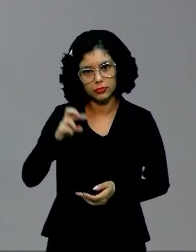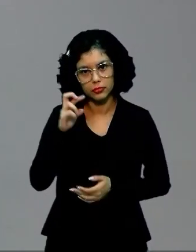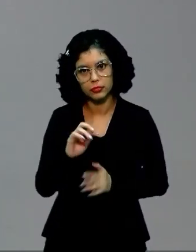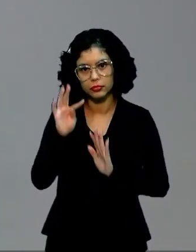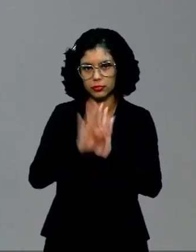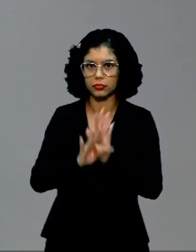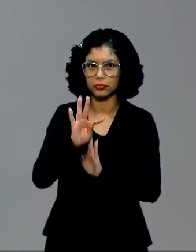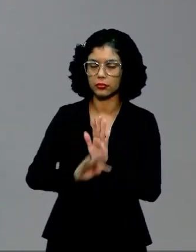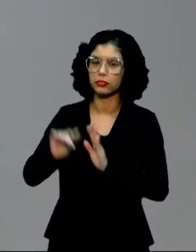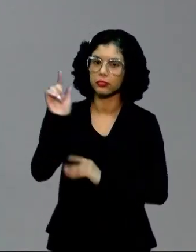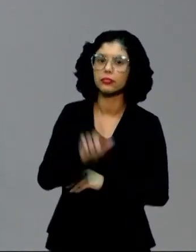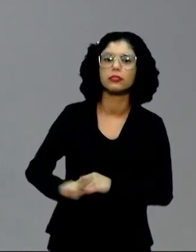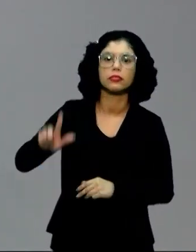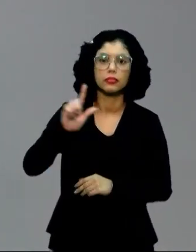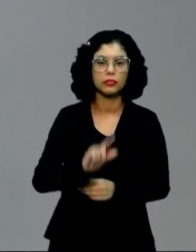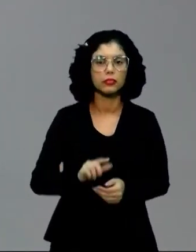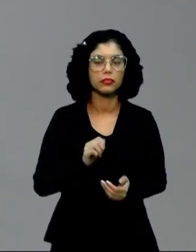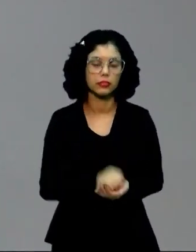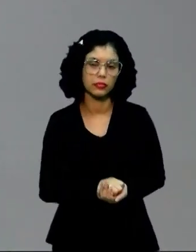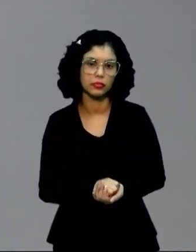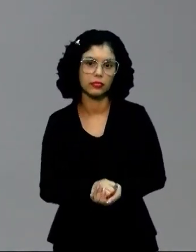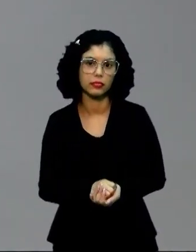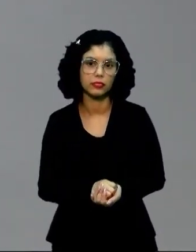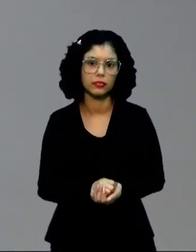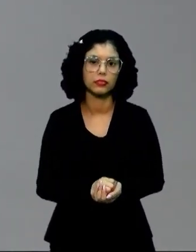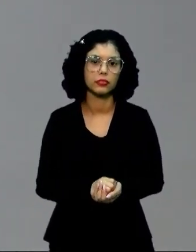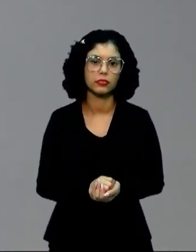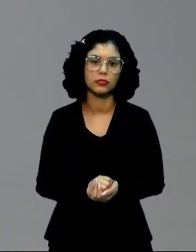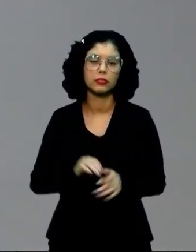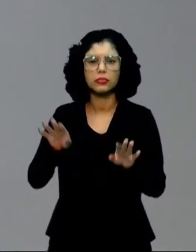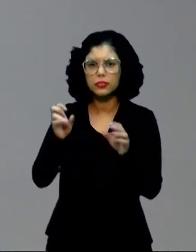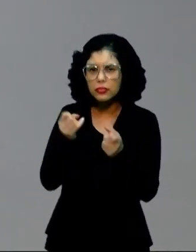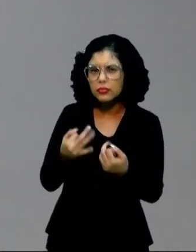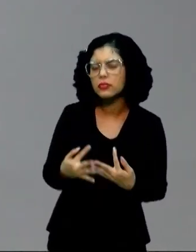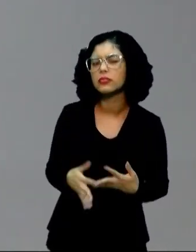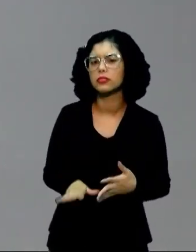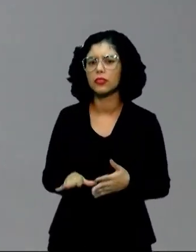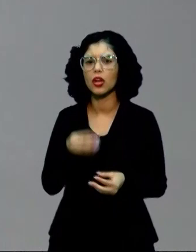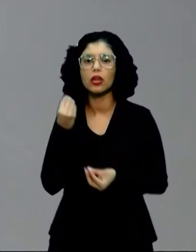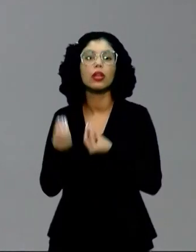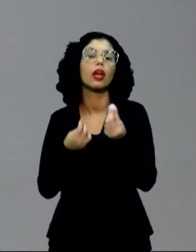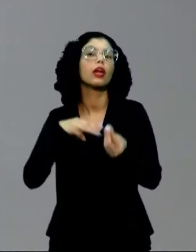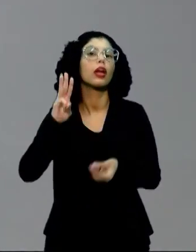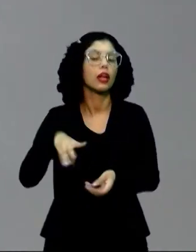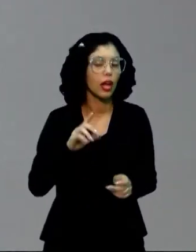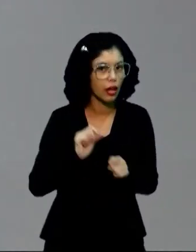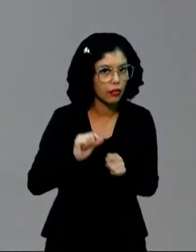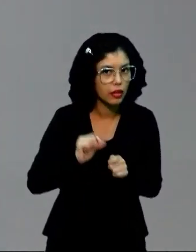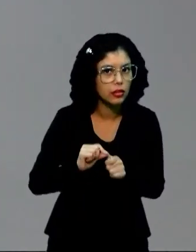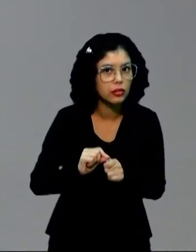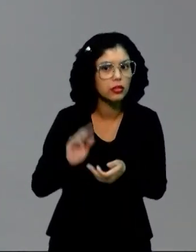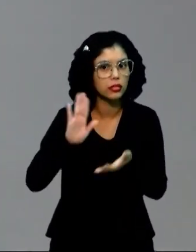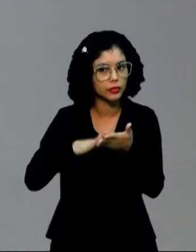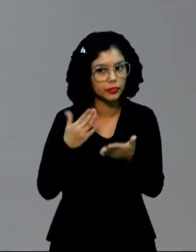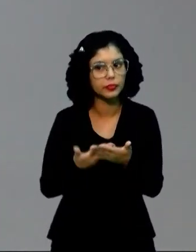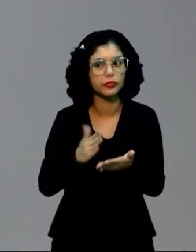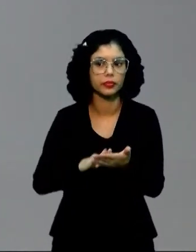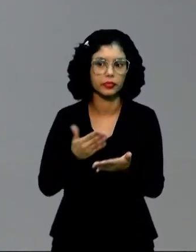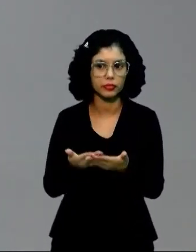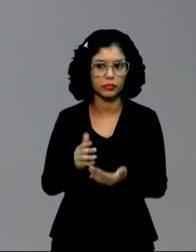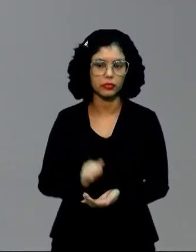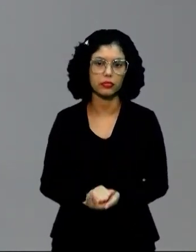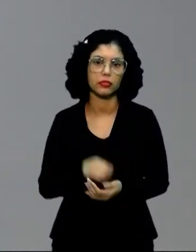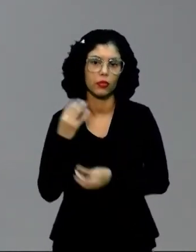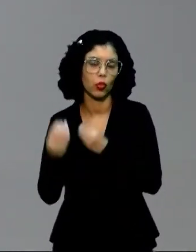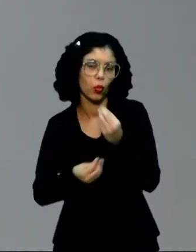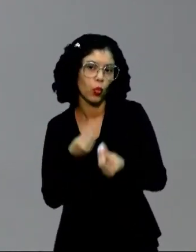de texto literário, ela é subjetiva, quer dizer, depende de quem vai fazer essa interpretação, tá? E